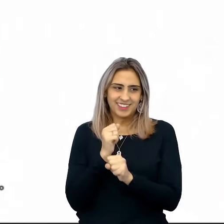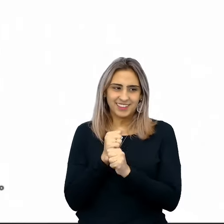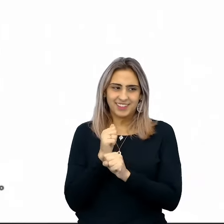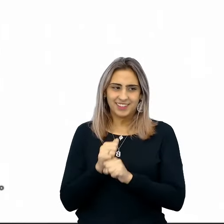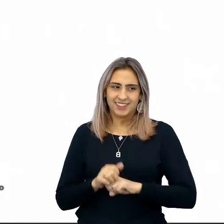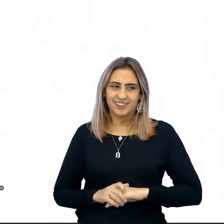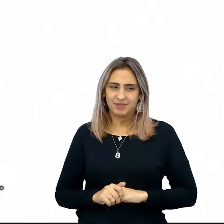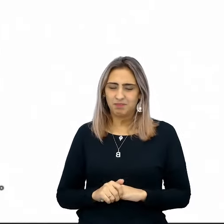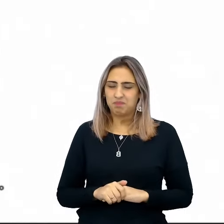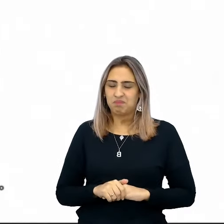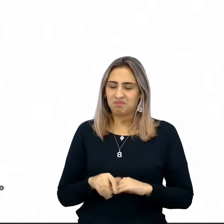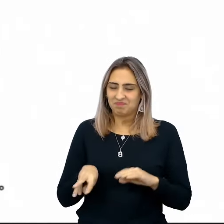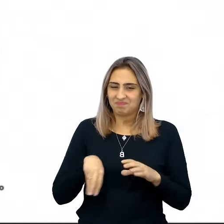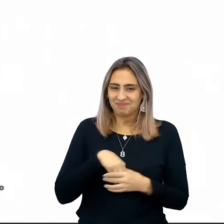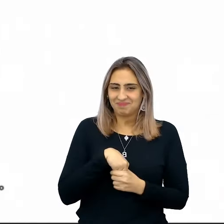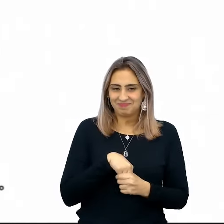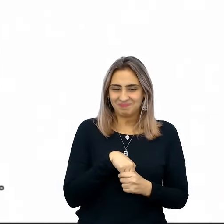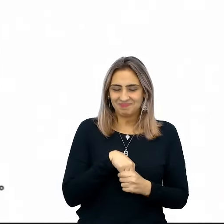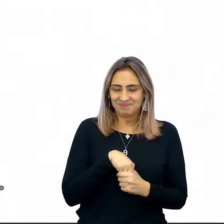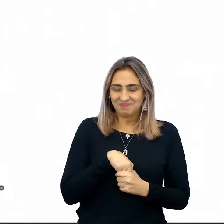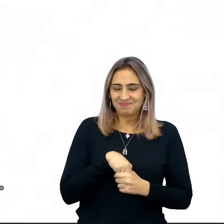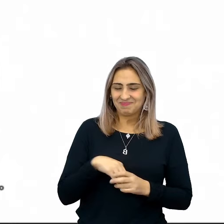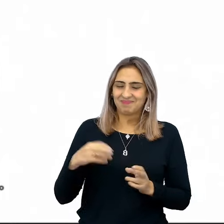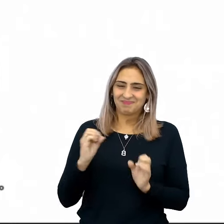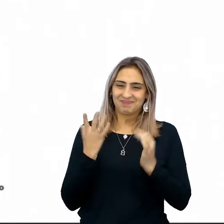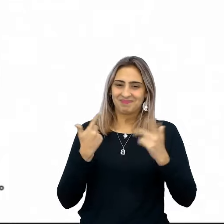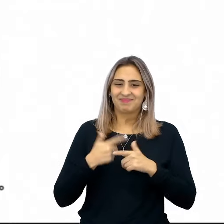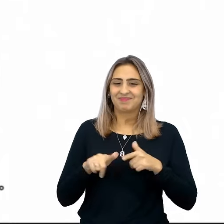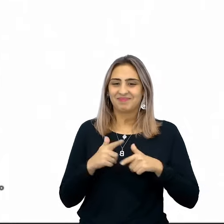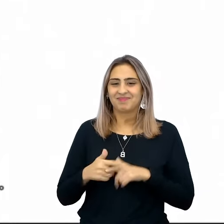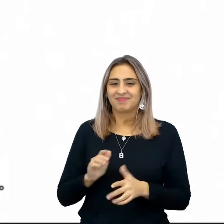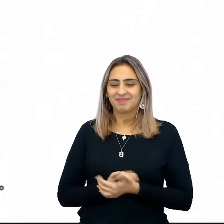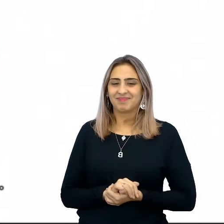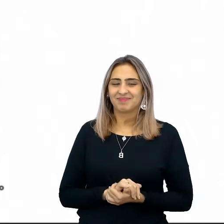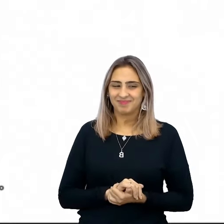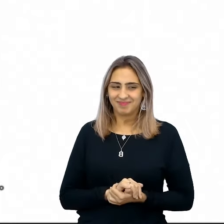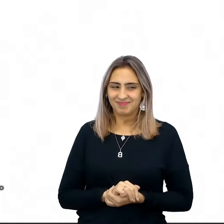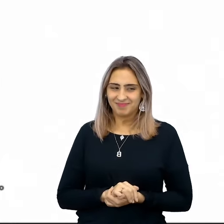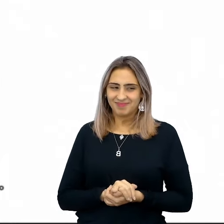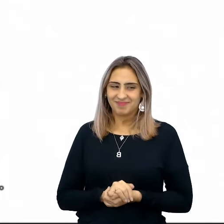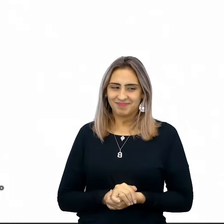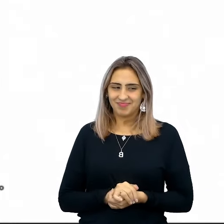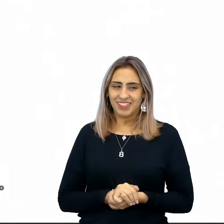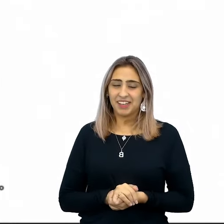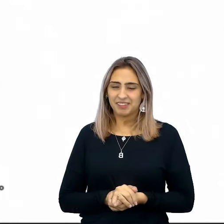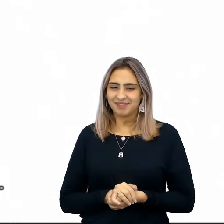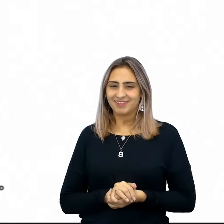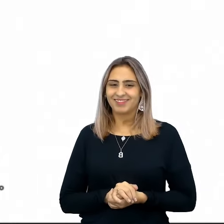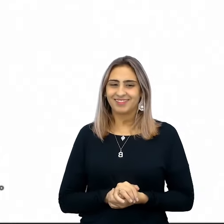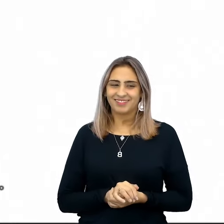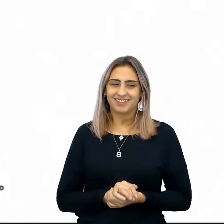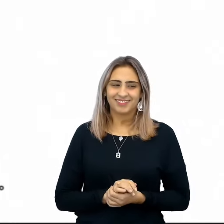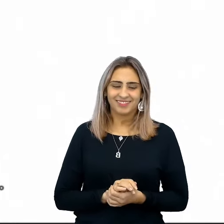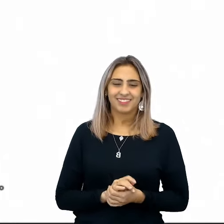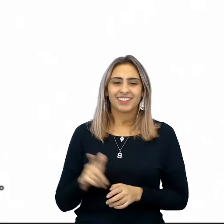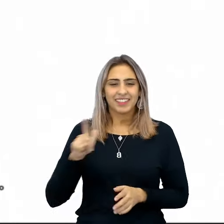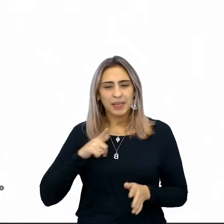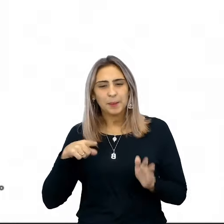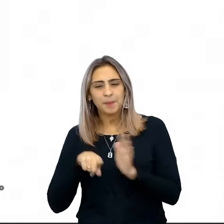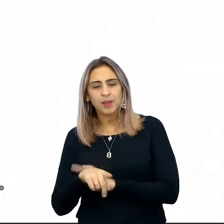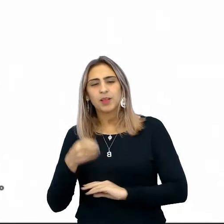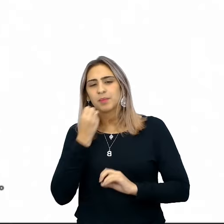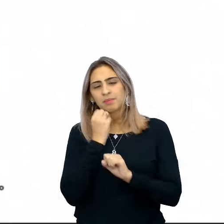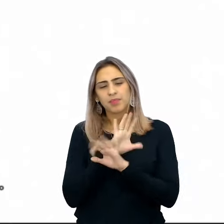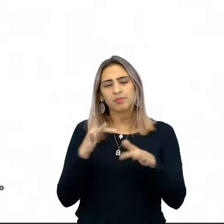a lousa de operações não vai resolver o problema, tá? Então, é sempre situações problema. Então, ter a pergunta